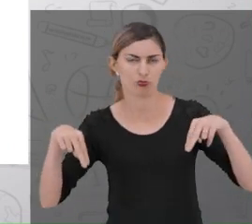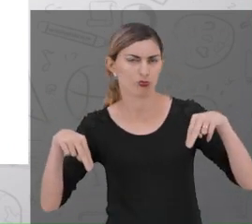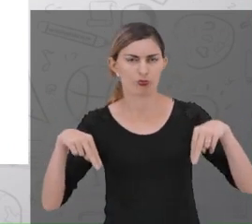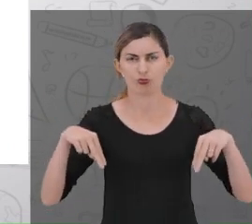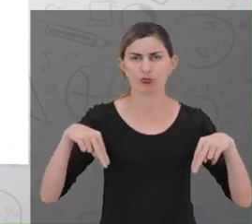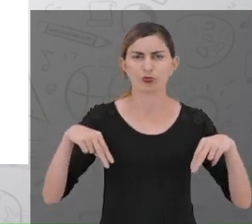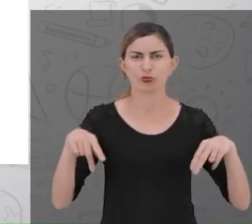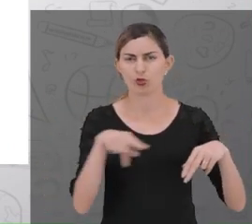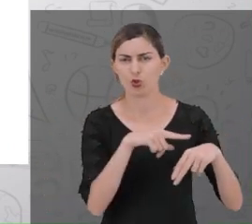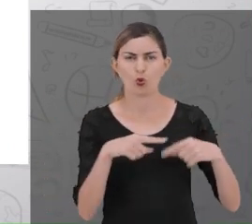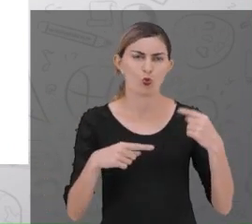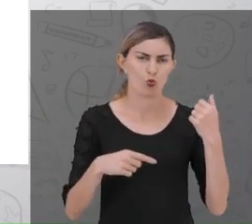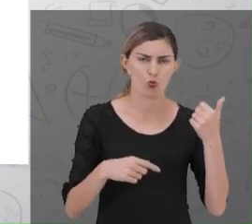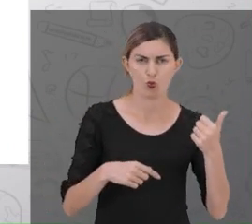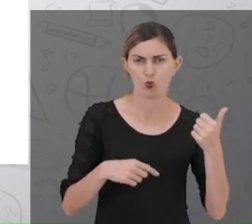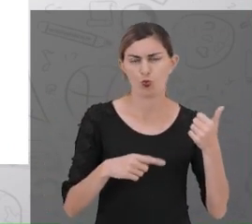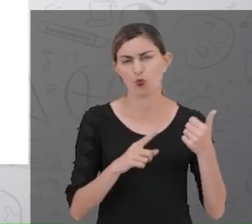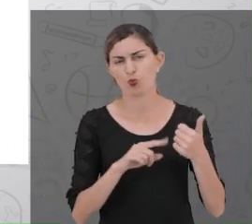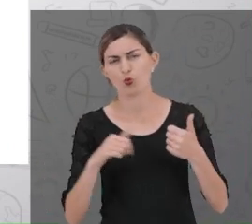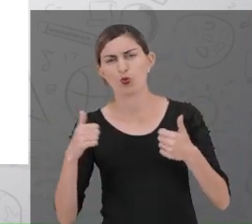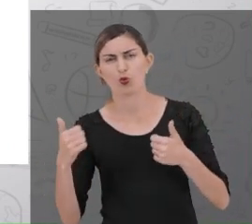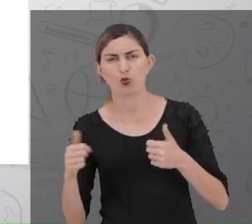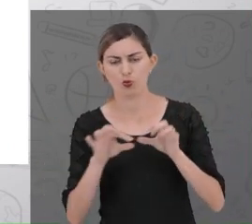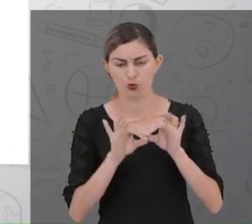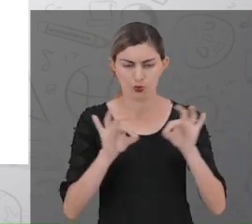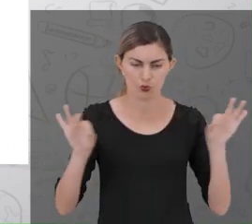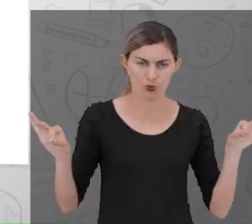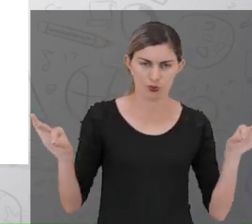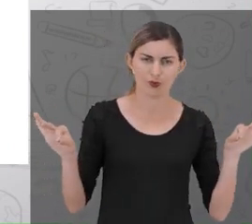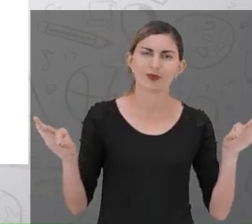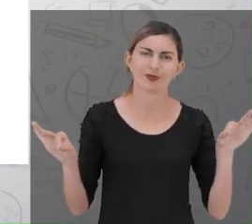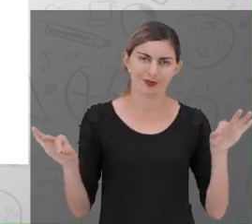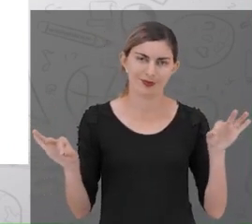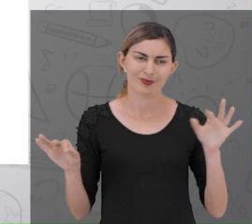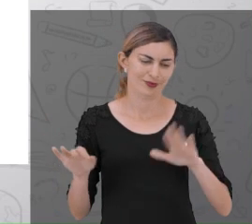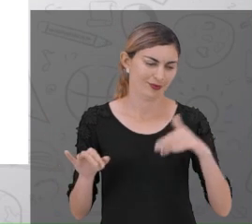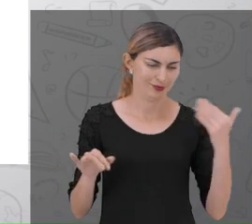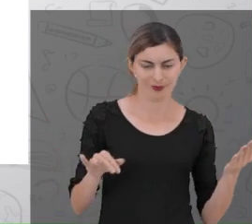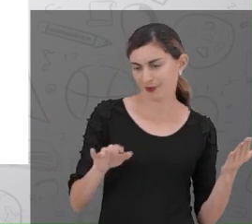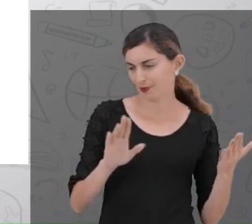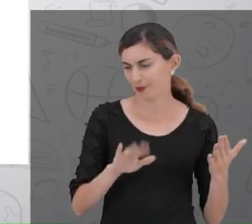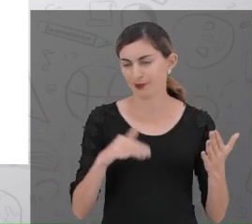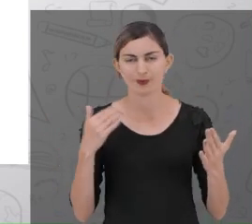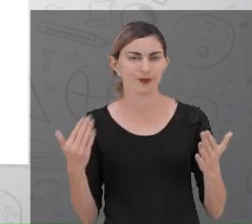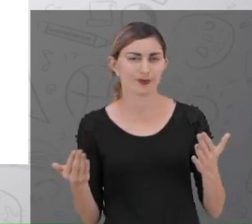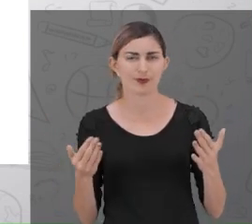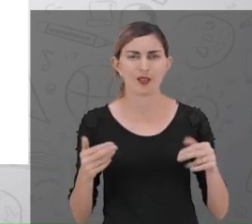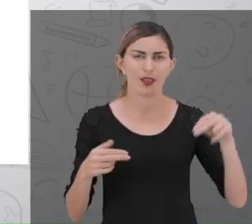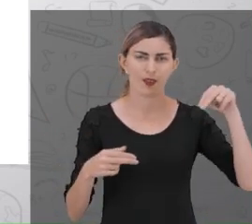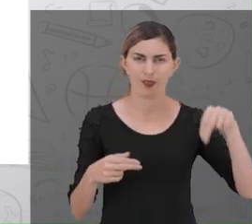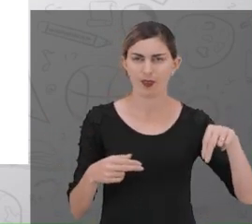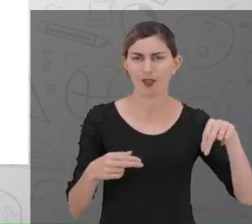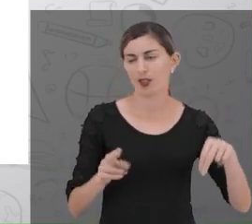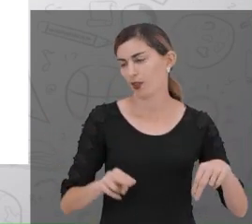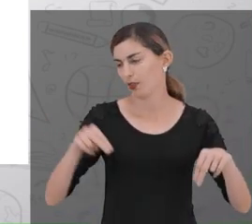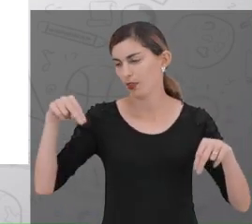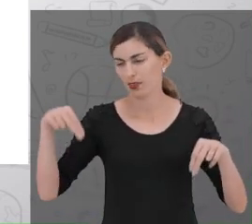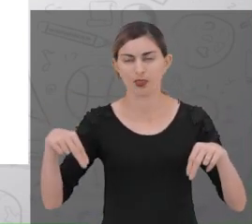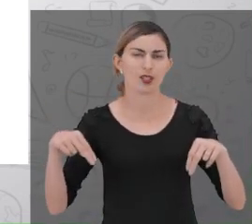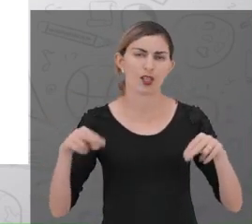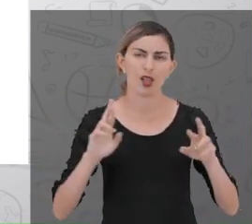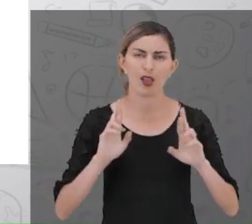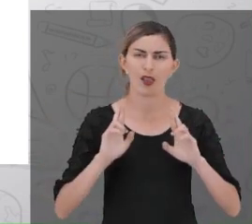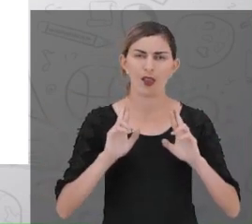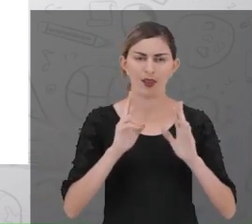onde você tem para uma instância do lado de um lado, você vai ter